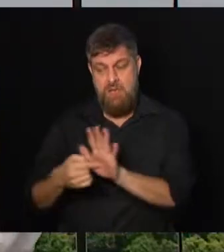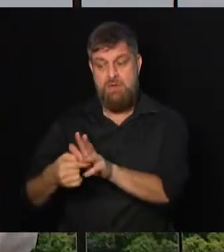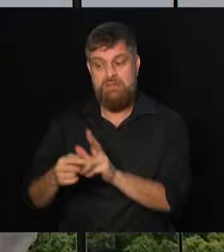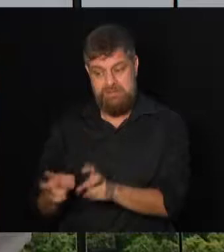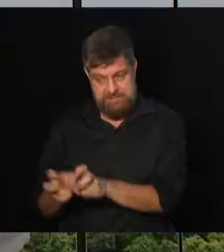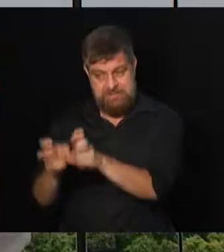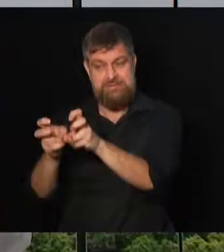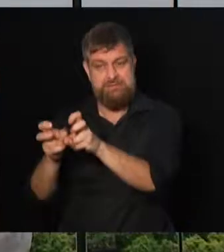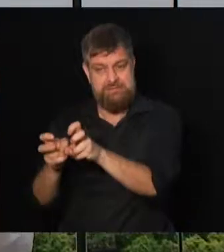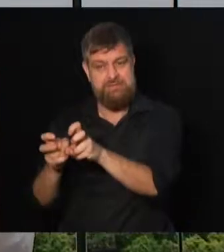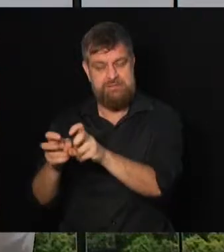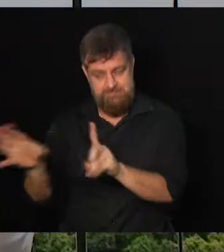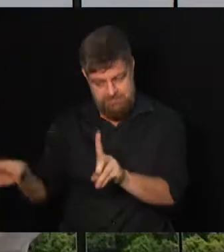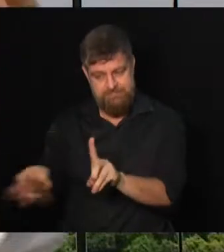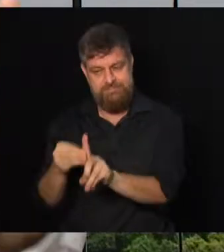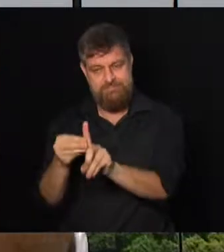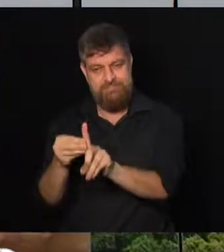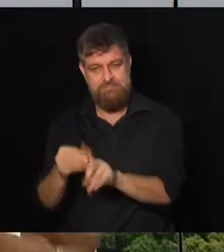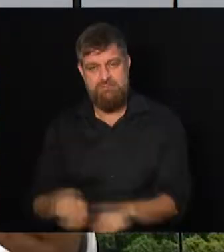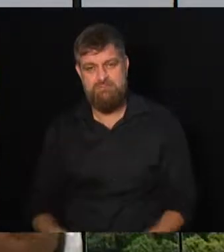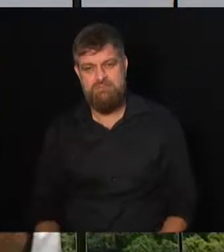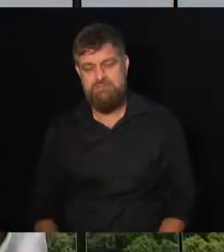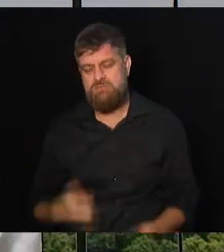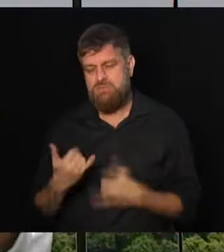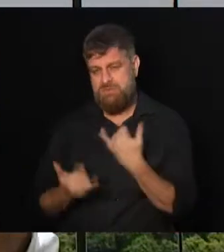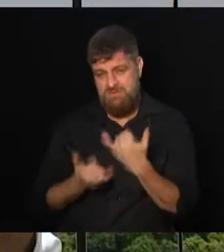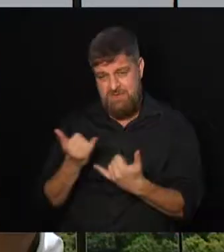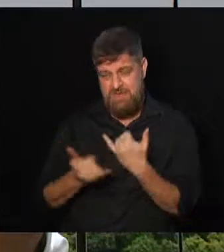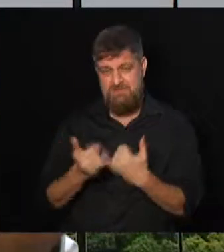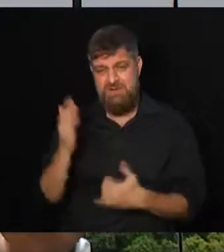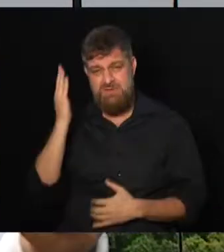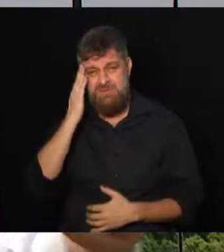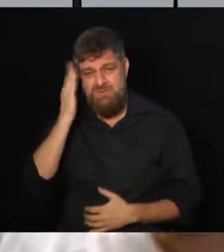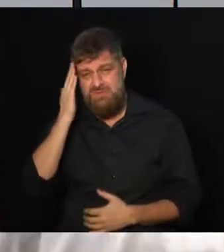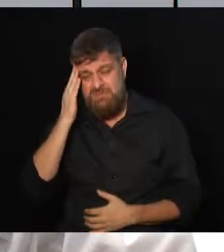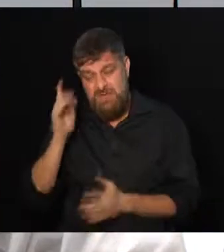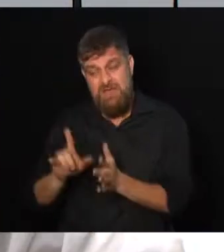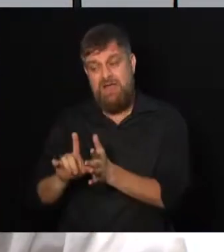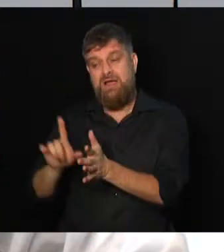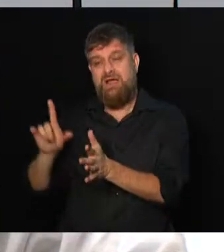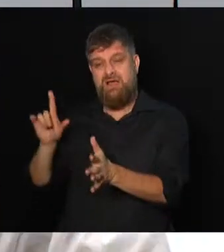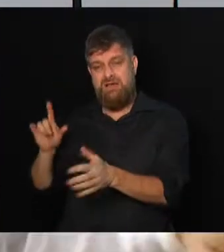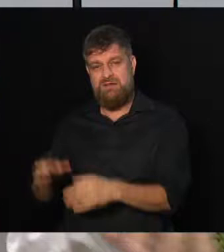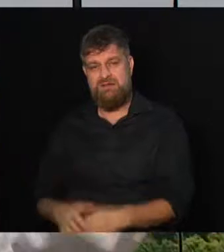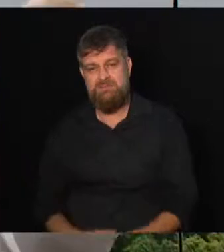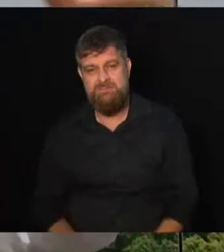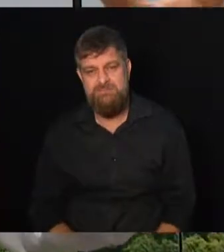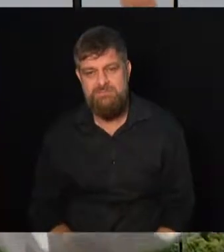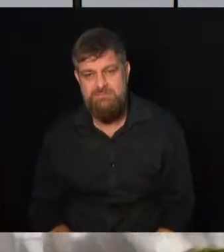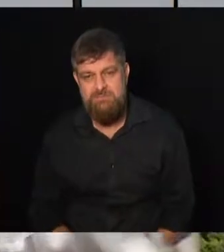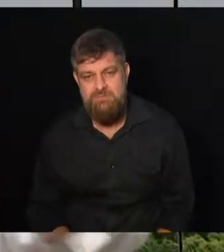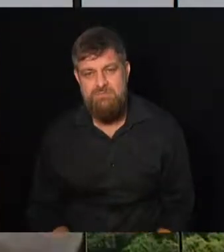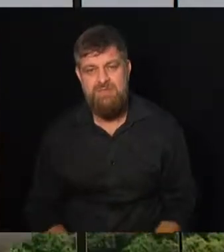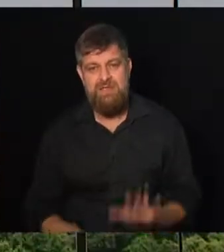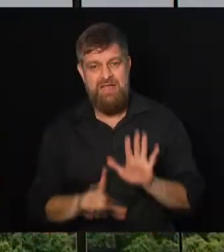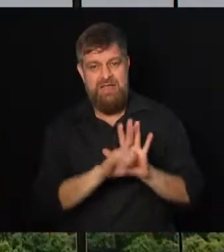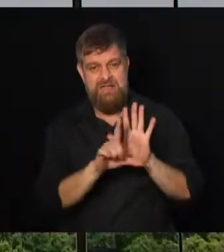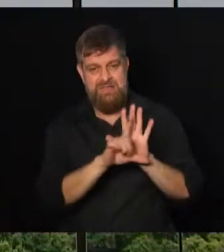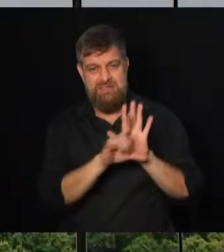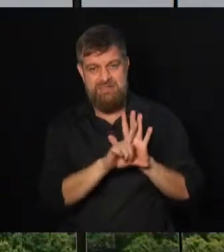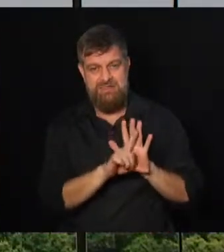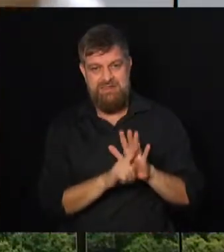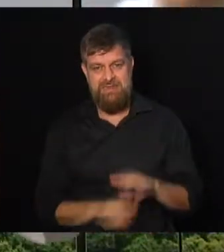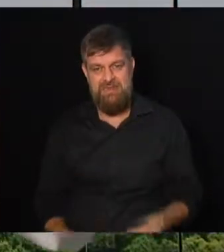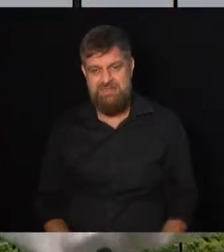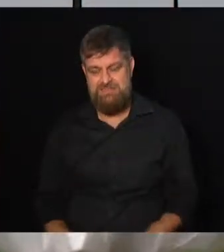câncer. E a gente sempre brincava que se a gente soubesse como, com todo respeito às senhoras, como as leis são feitas, como a salsicha é